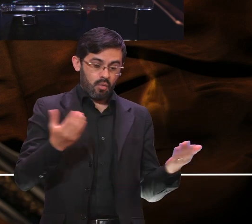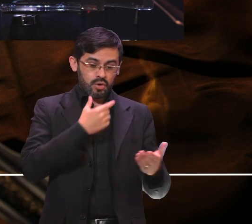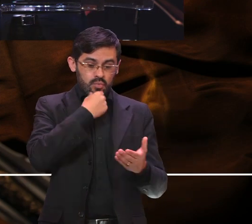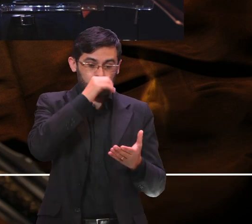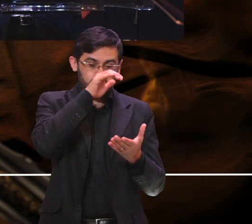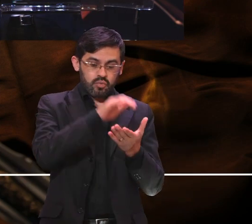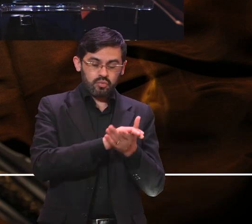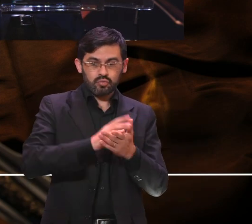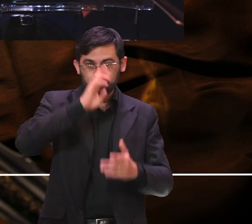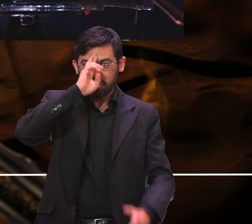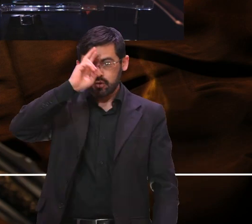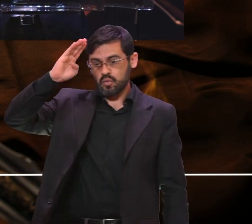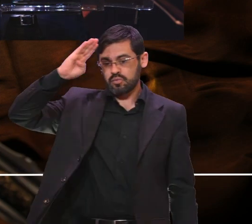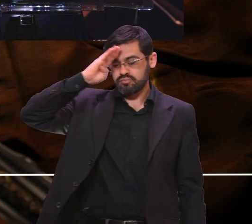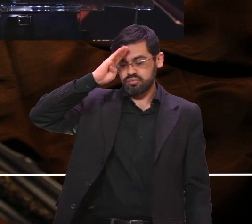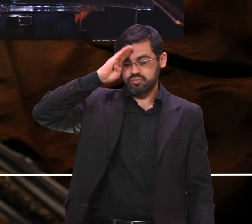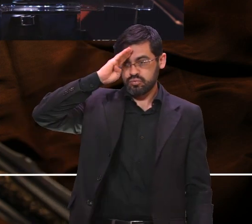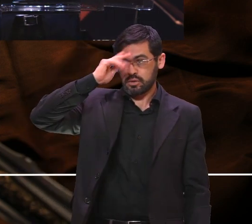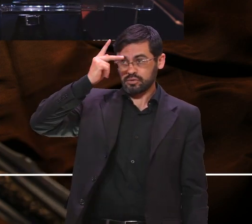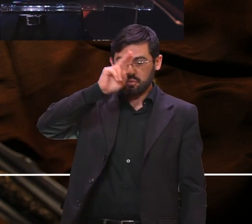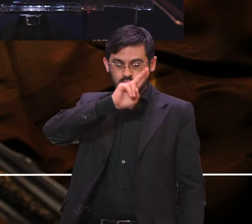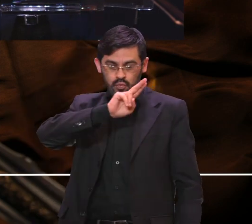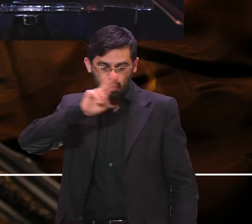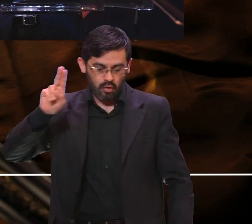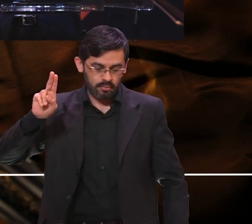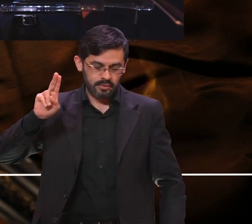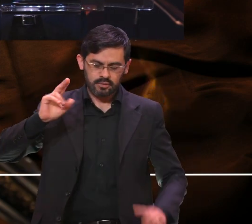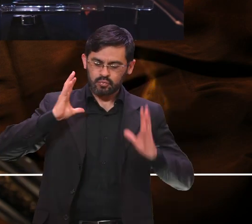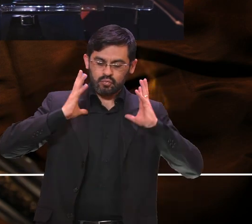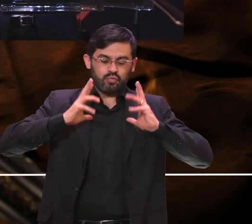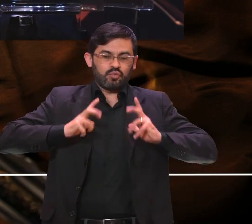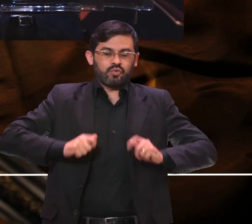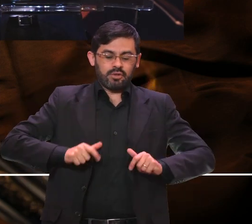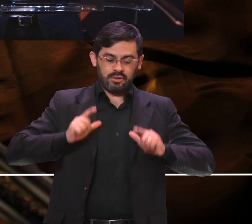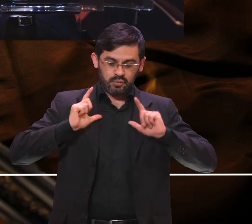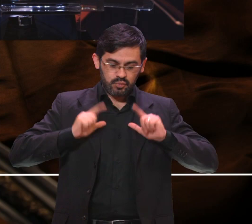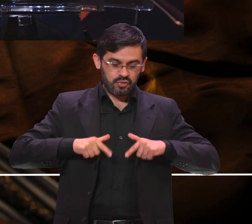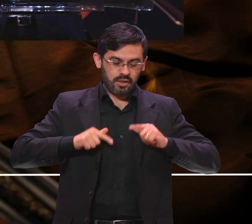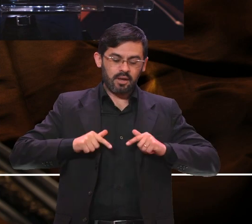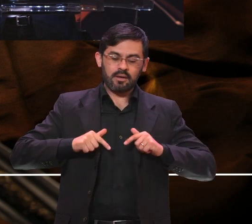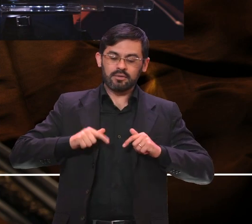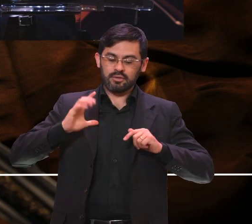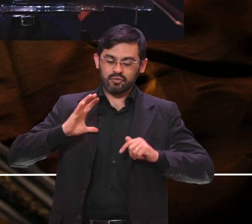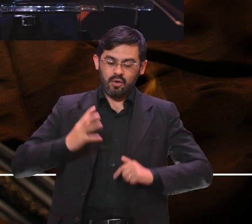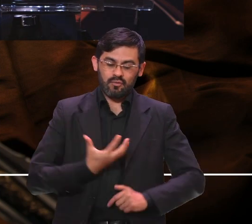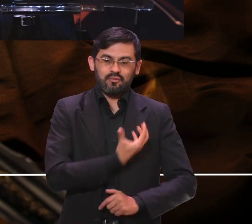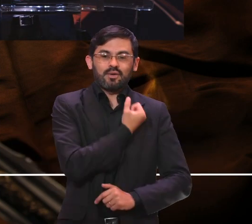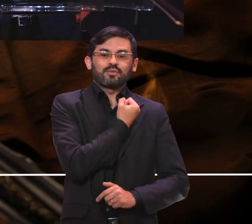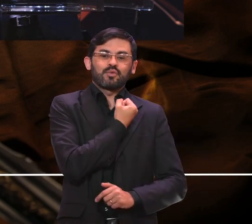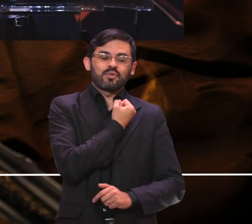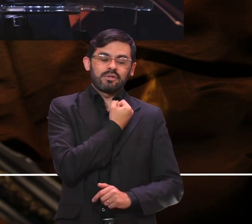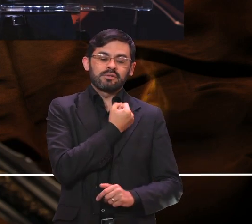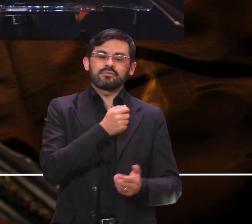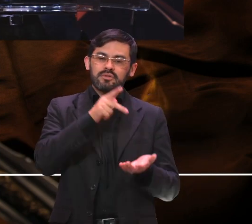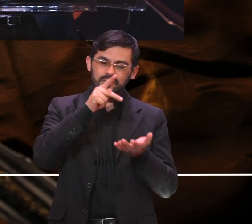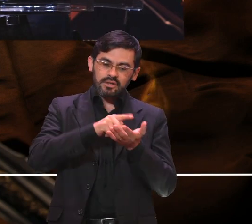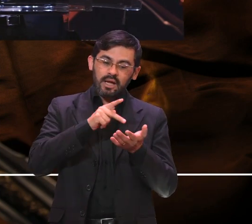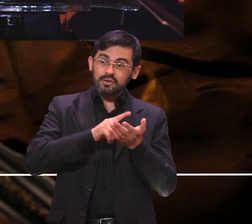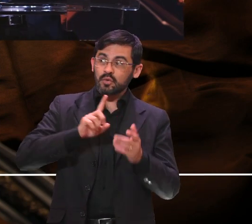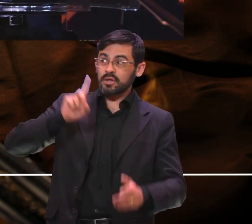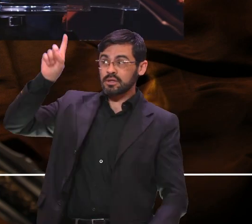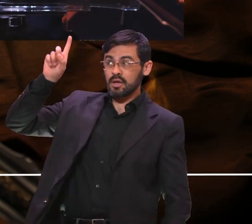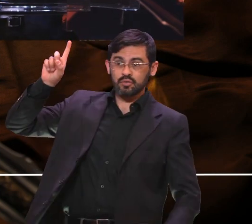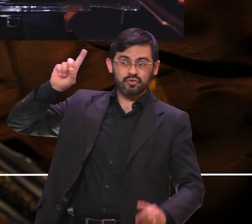dos exércitos é o seu nome, o Santo de Israel é o teu Redentor, que é chamado Deus